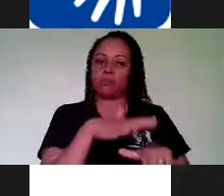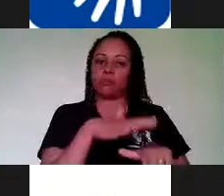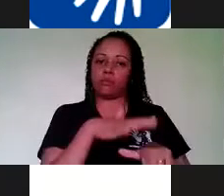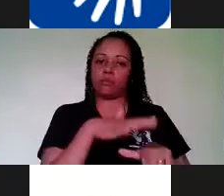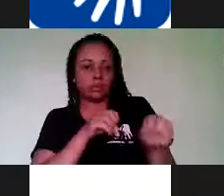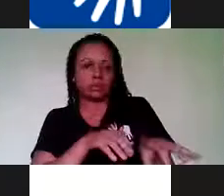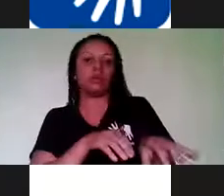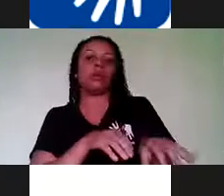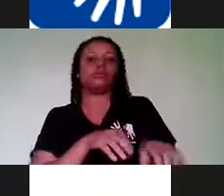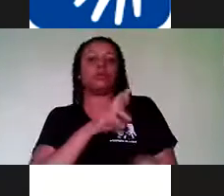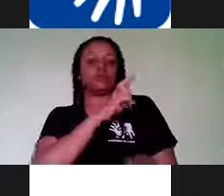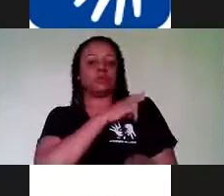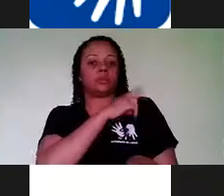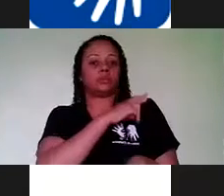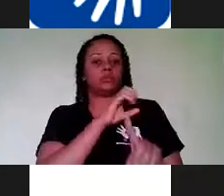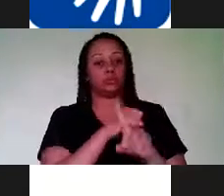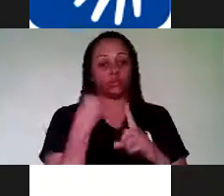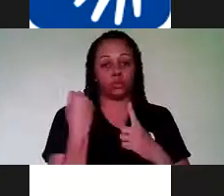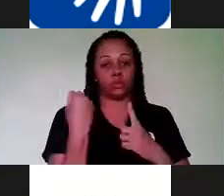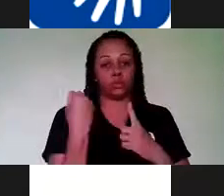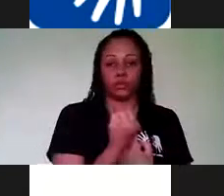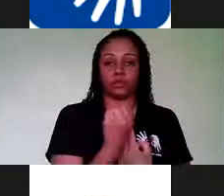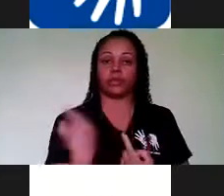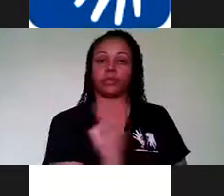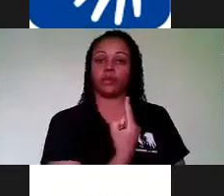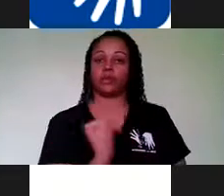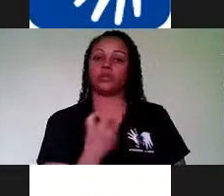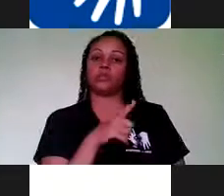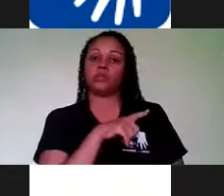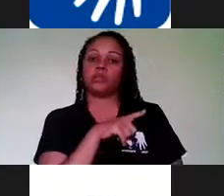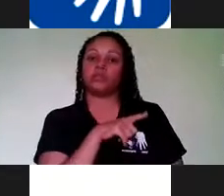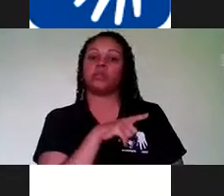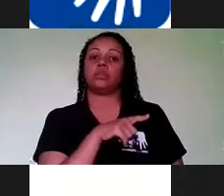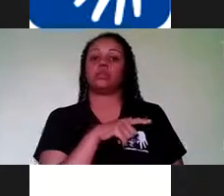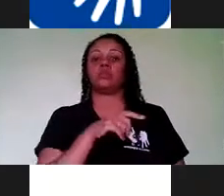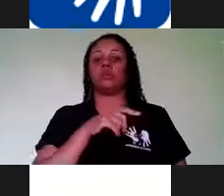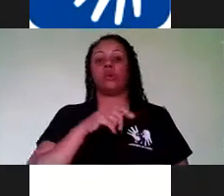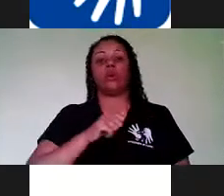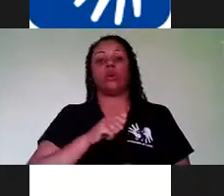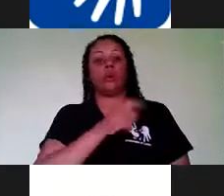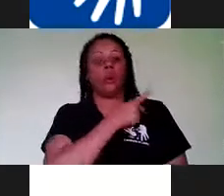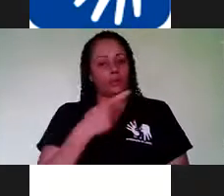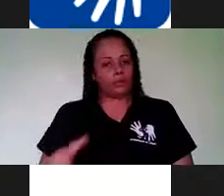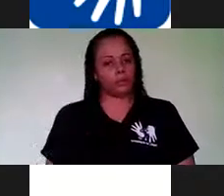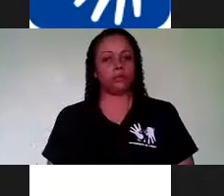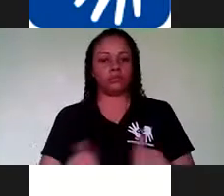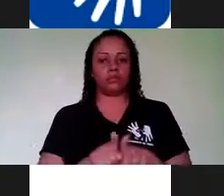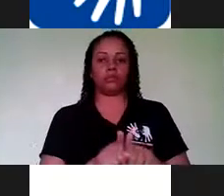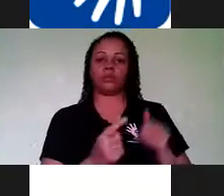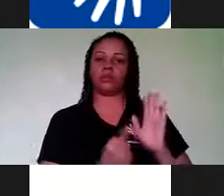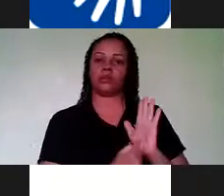Social, e nós temos o nosso presidente que representa, como deputado federal também,